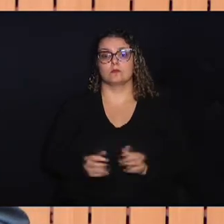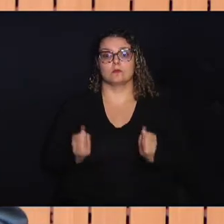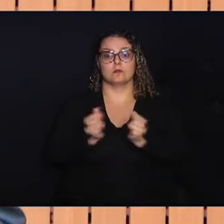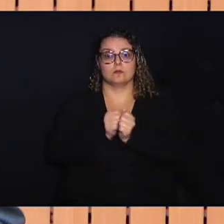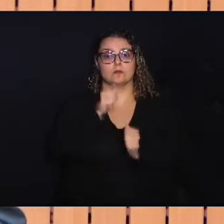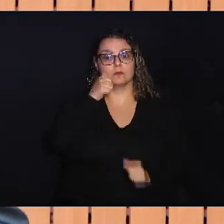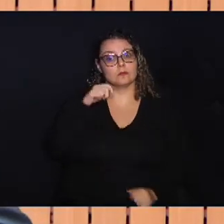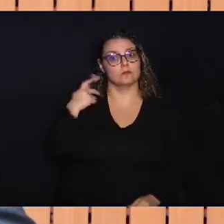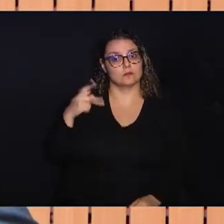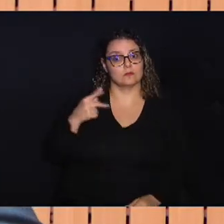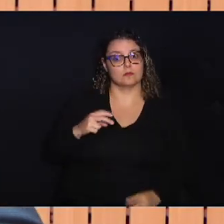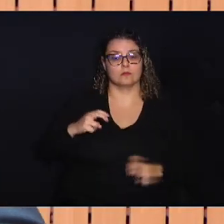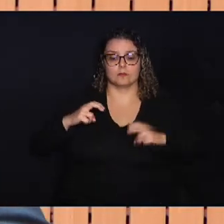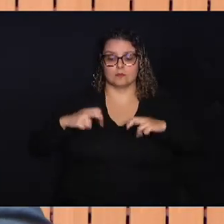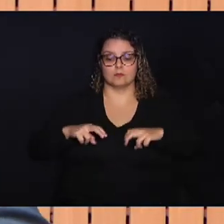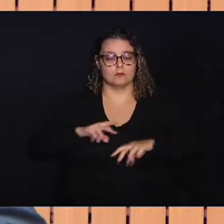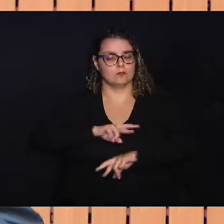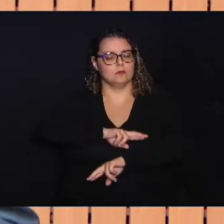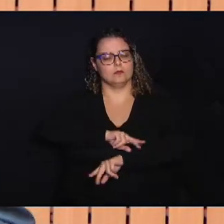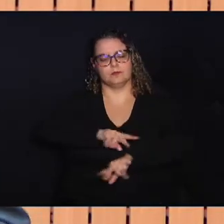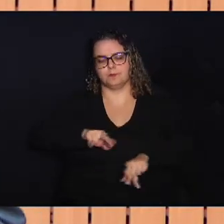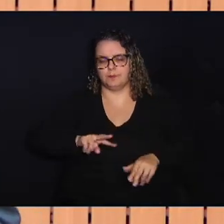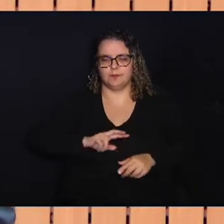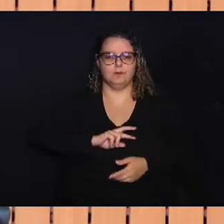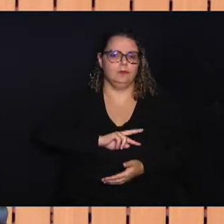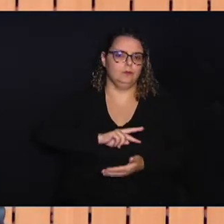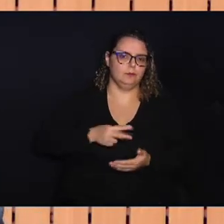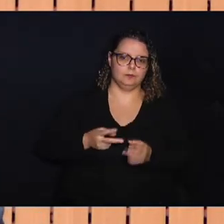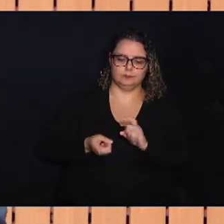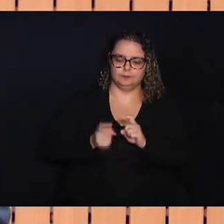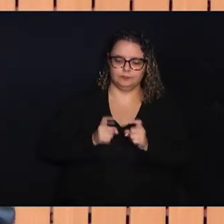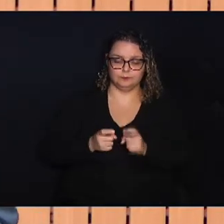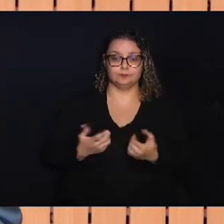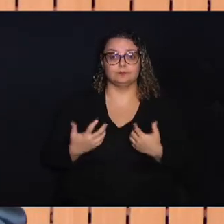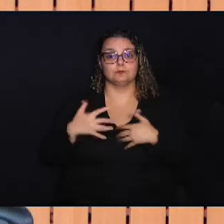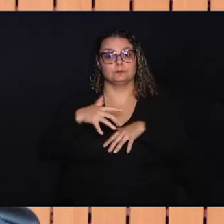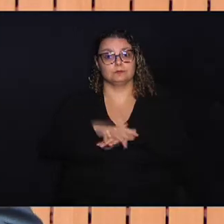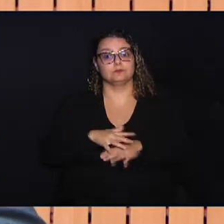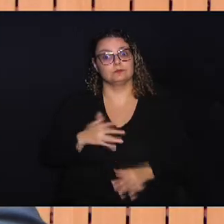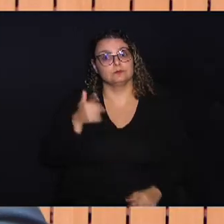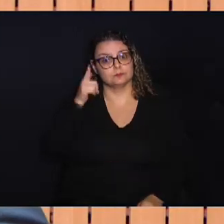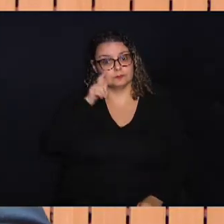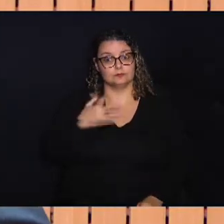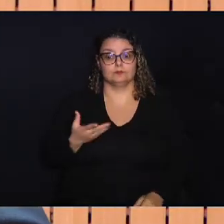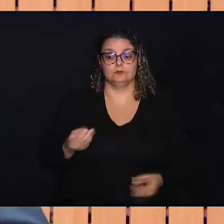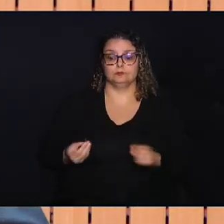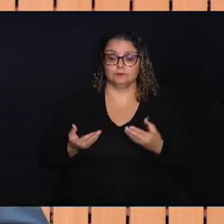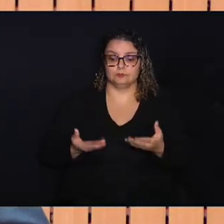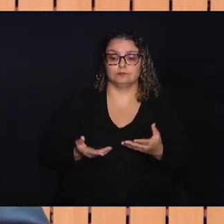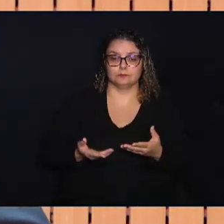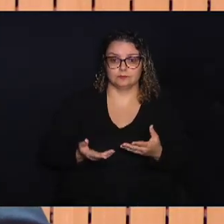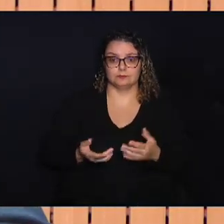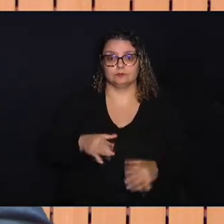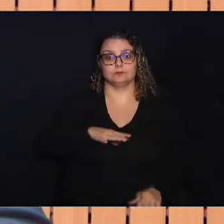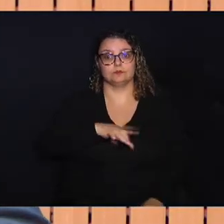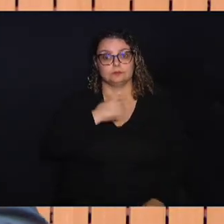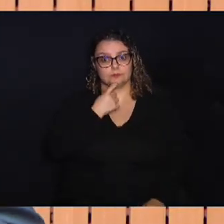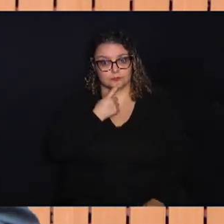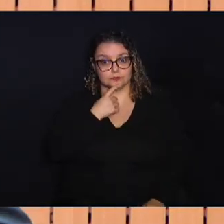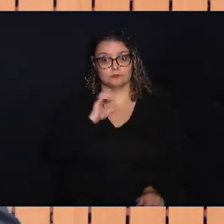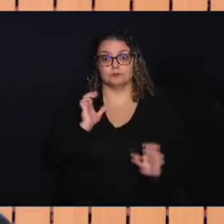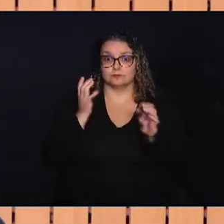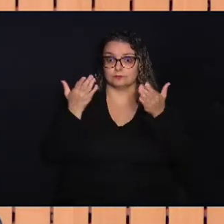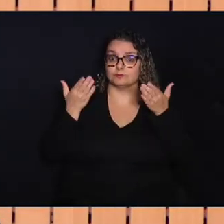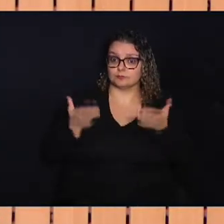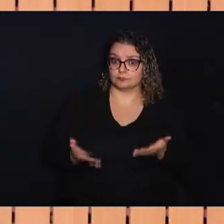estar lá com ela, onde nós sentamos por várias vezes e conseguimos inserir trazer para Campinas esse evento, que